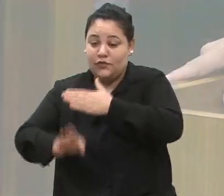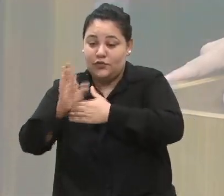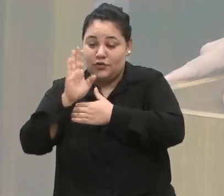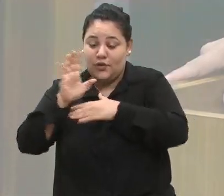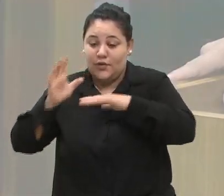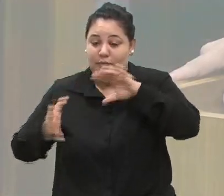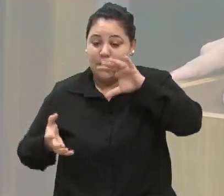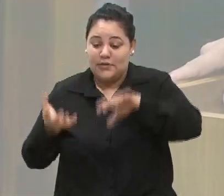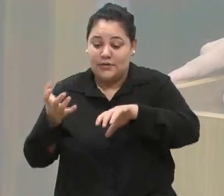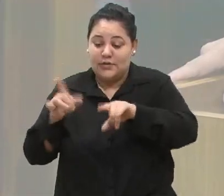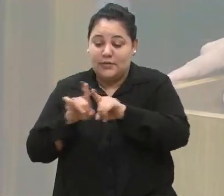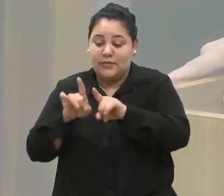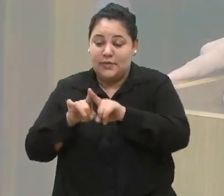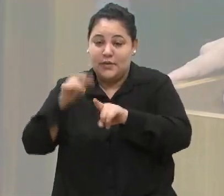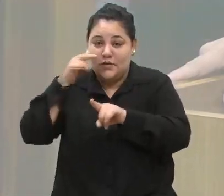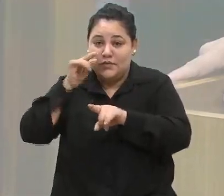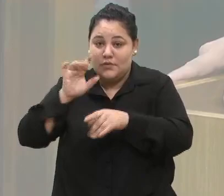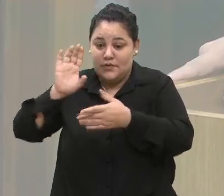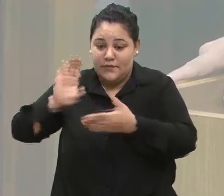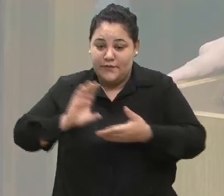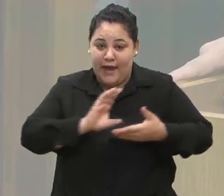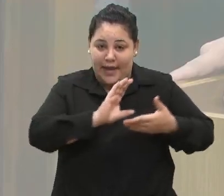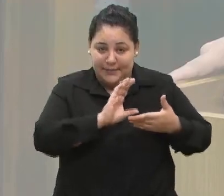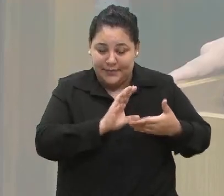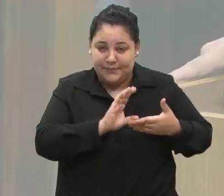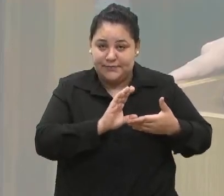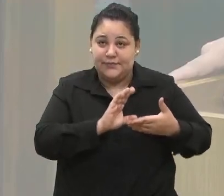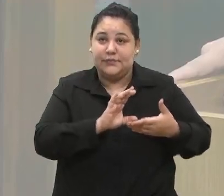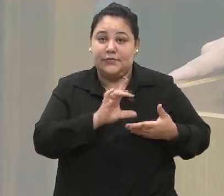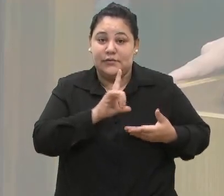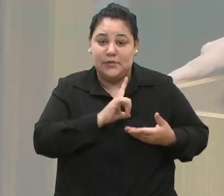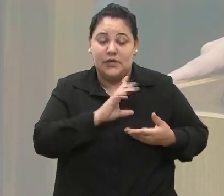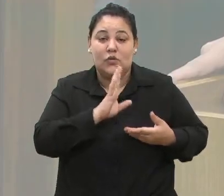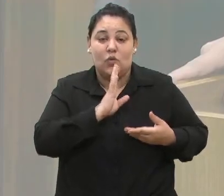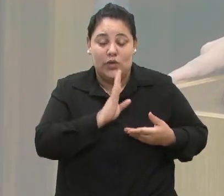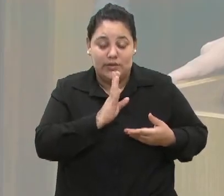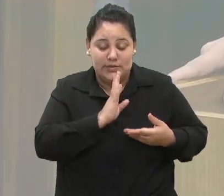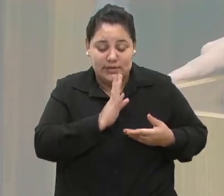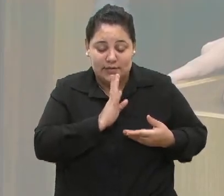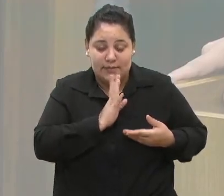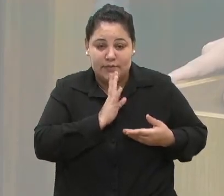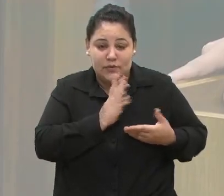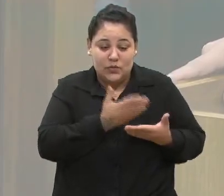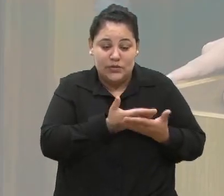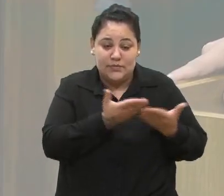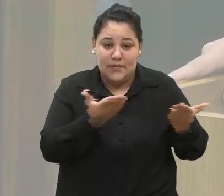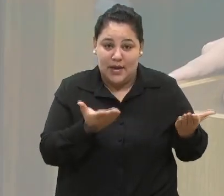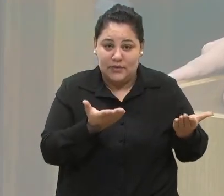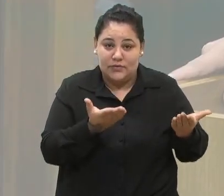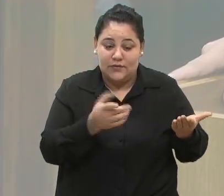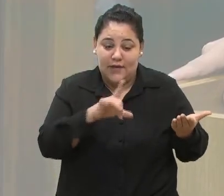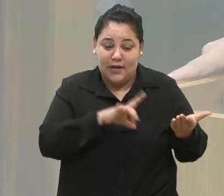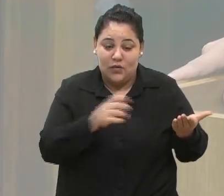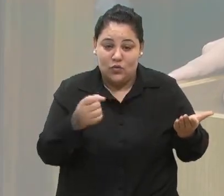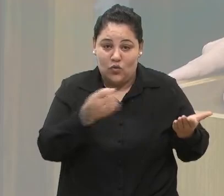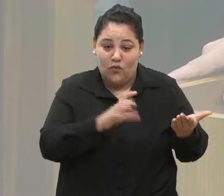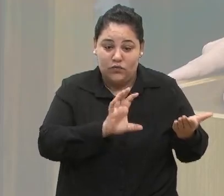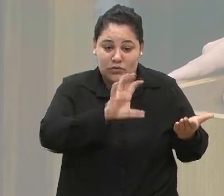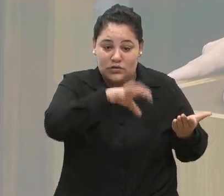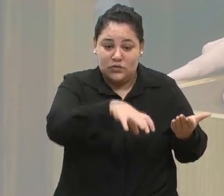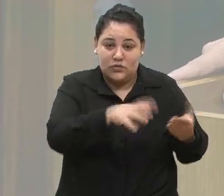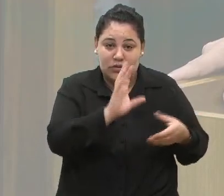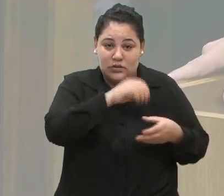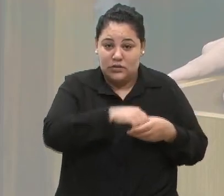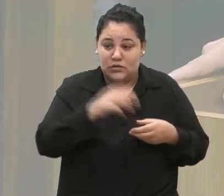lá conhecendo o espaço que vai abrigar o setor do materno-infantil, que também é coroado